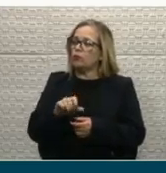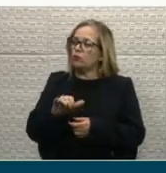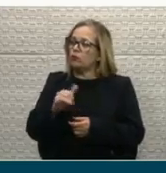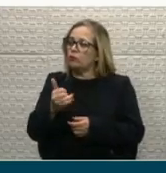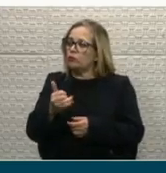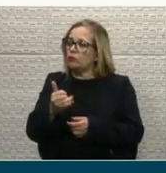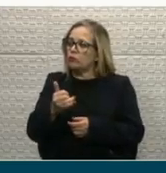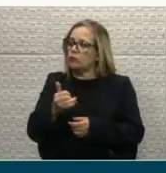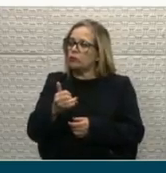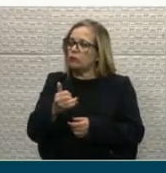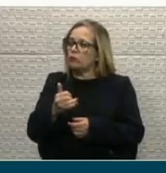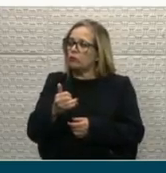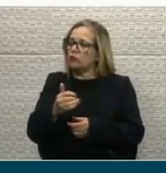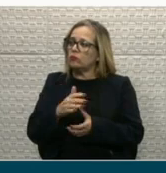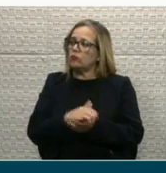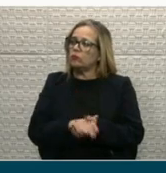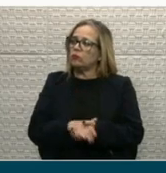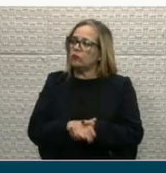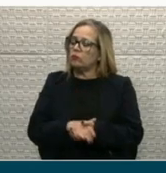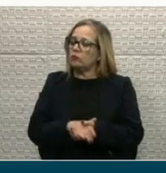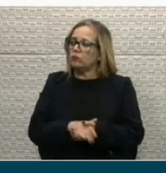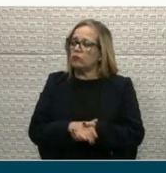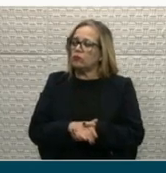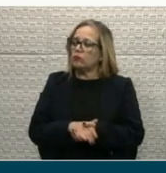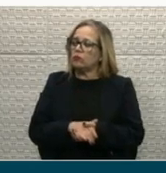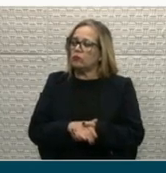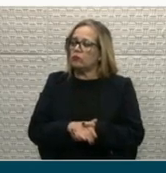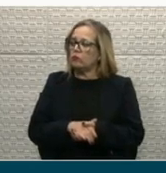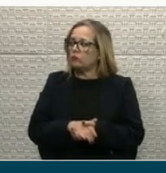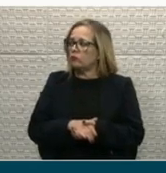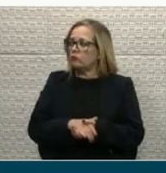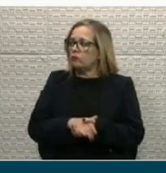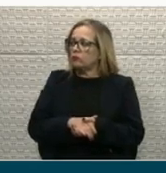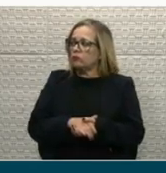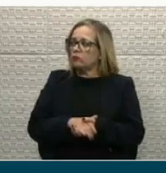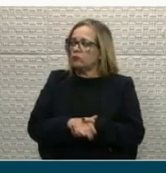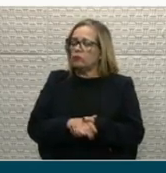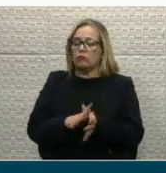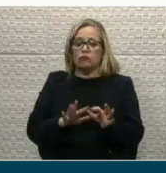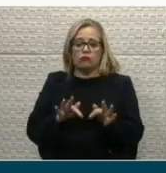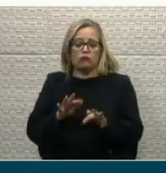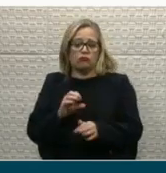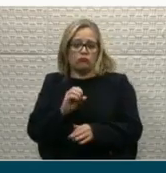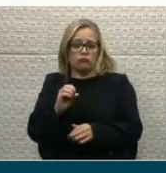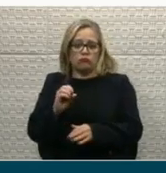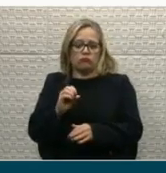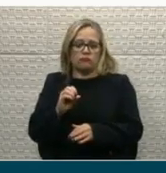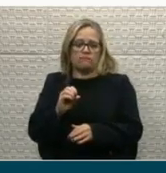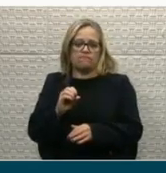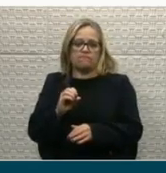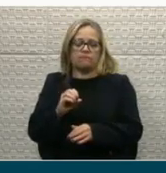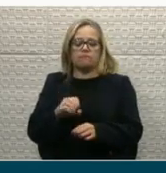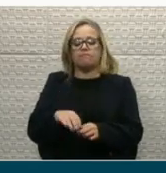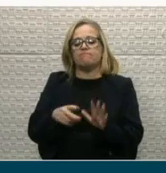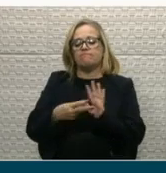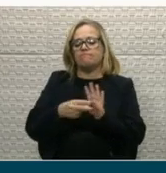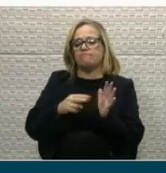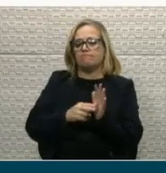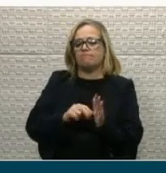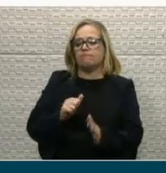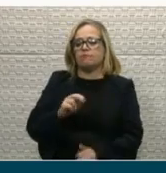que x mais 2y tem que ser igual a zero. Isso quer dizer que o alto vetor